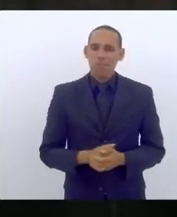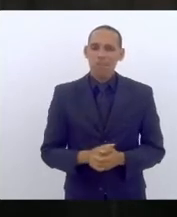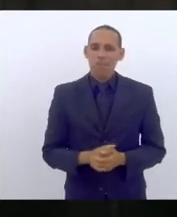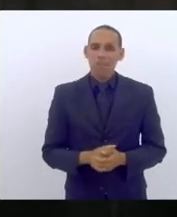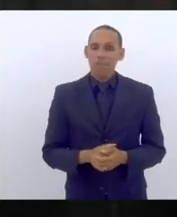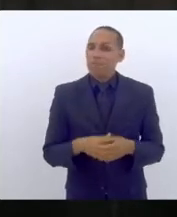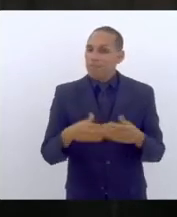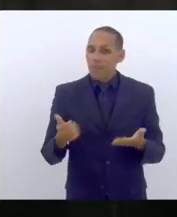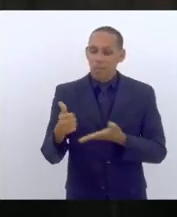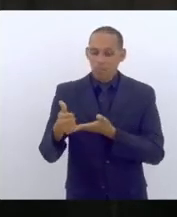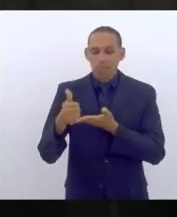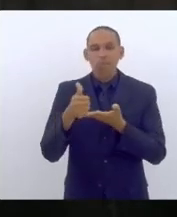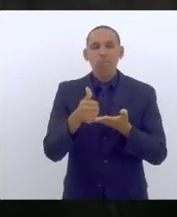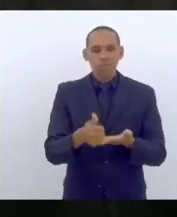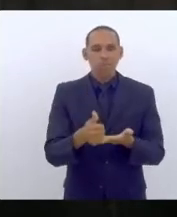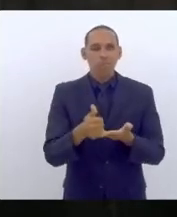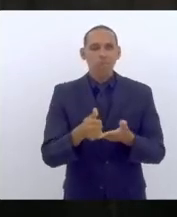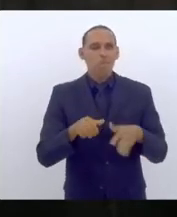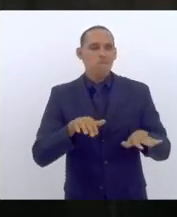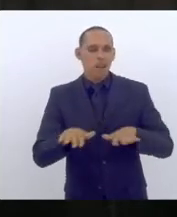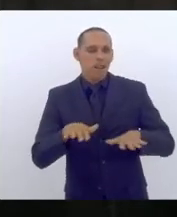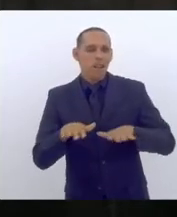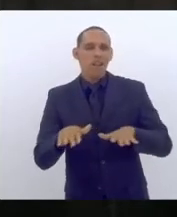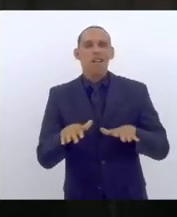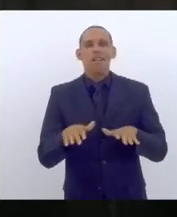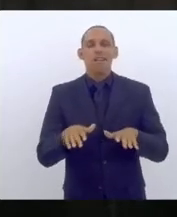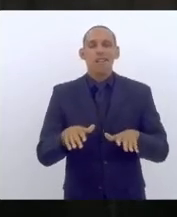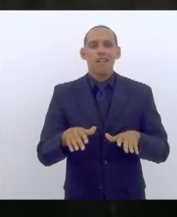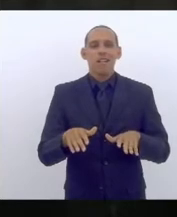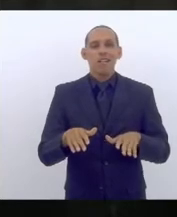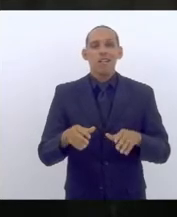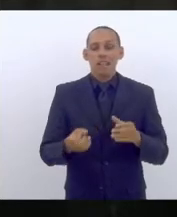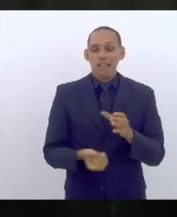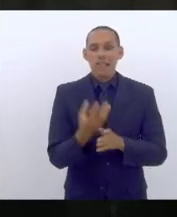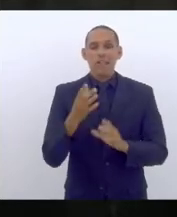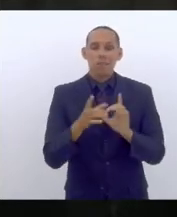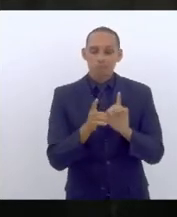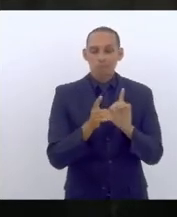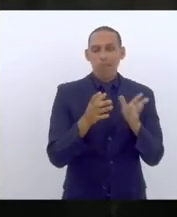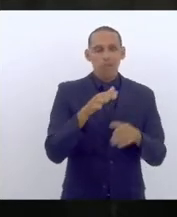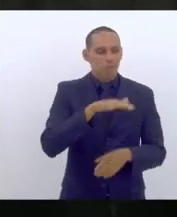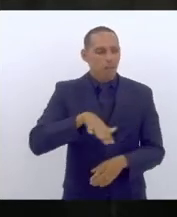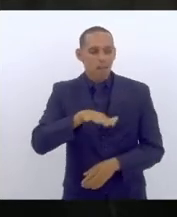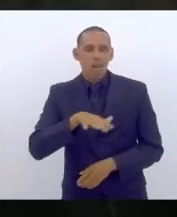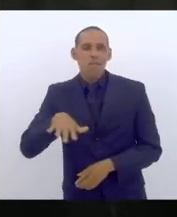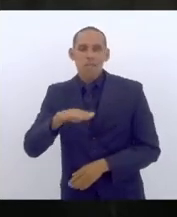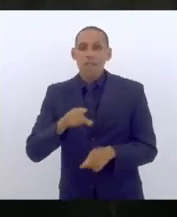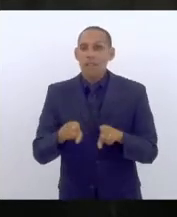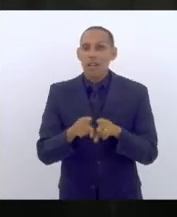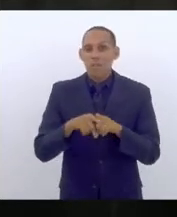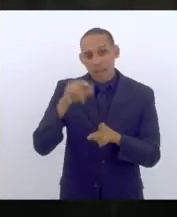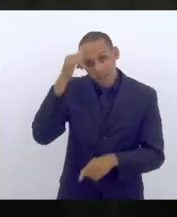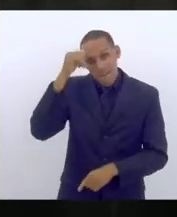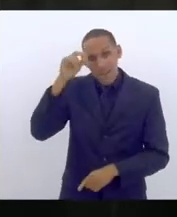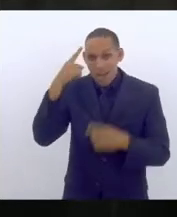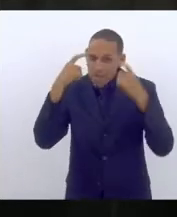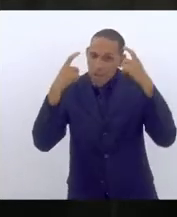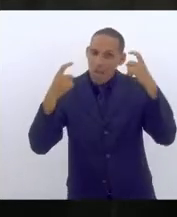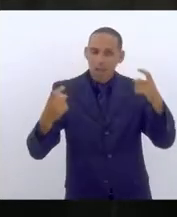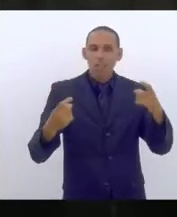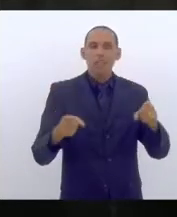trazer esses movimentos que fazem um trabalho de democratização dos territórios de prevenção à violência